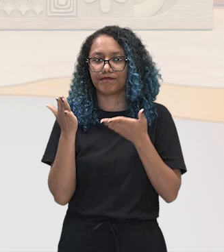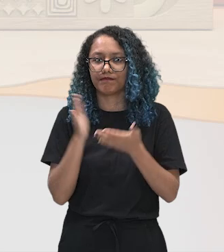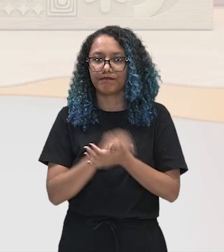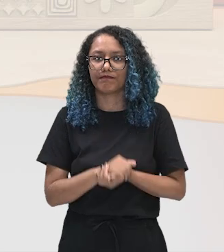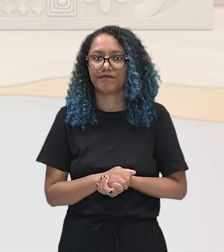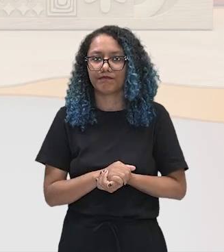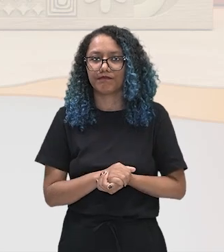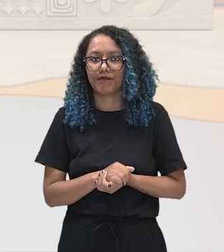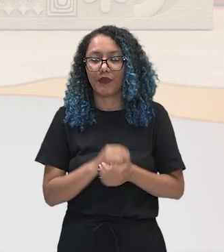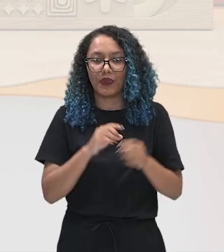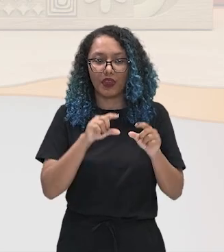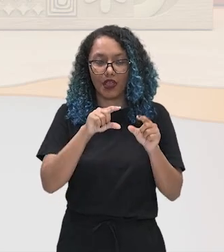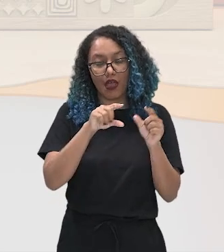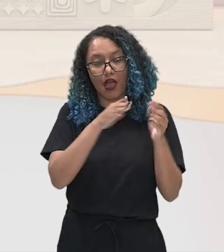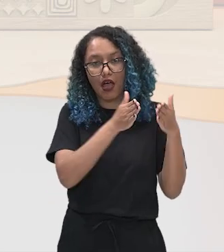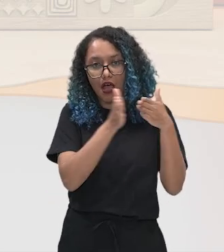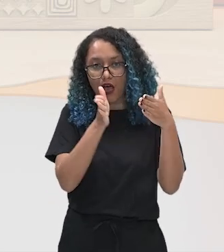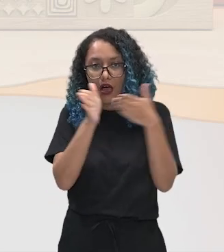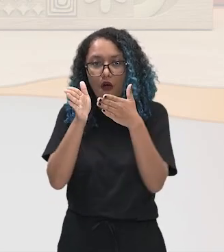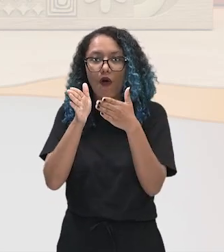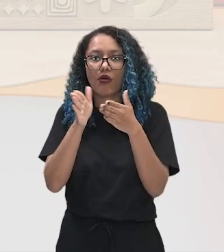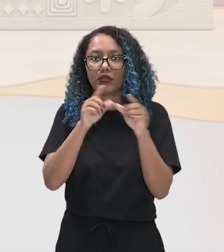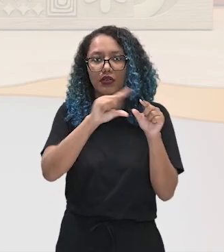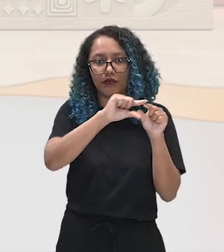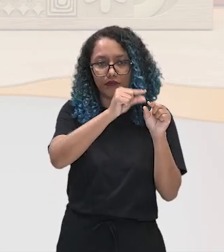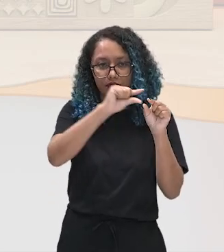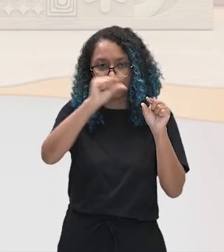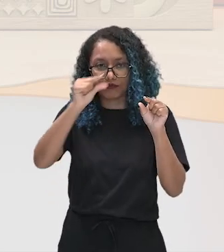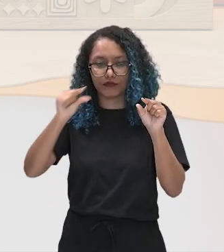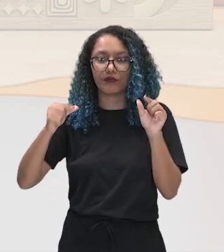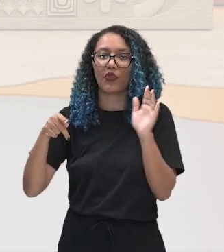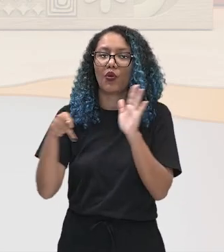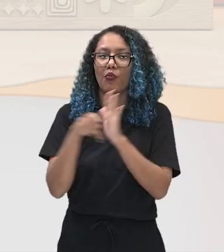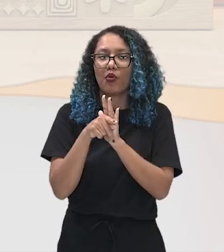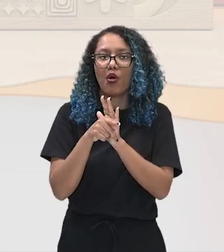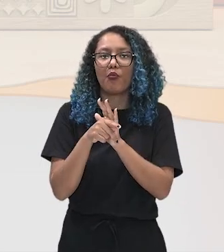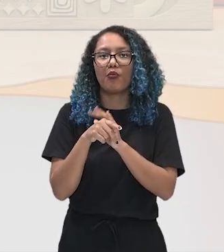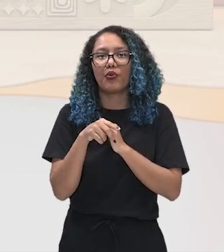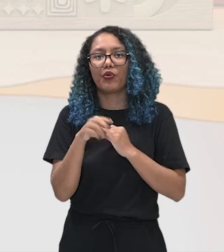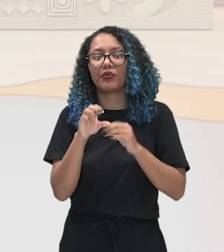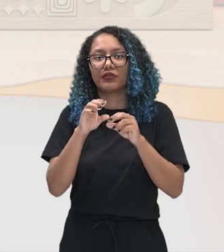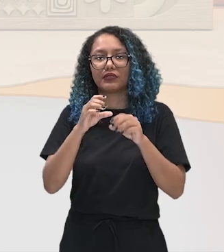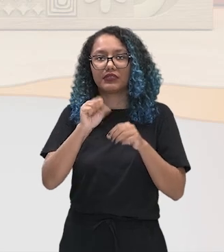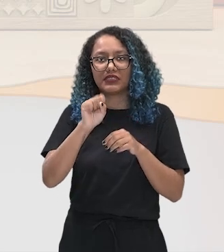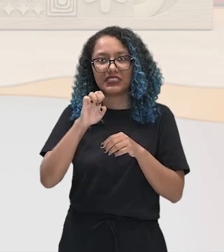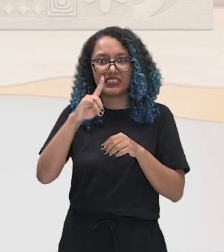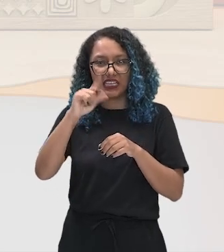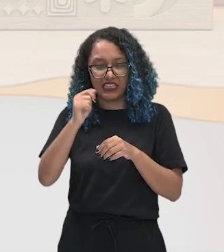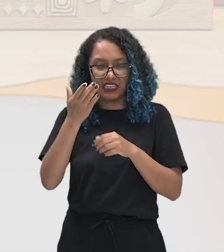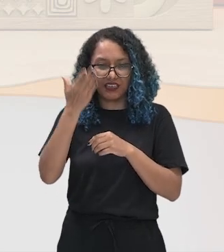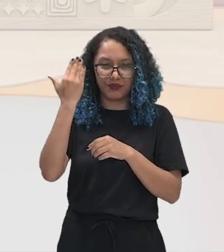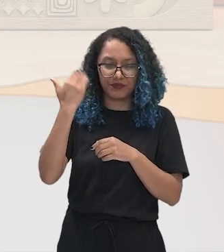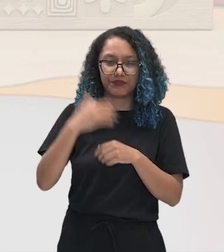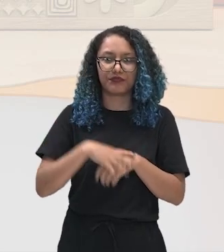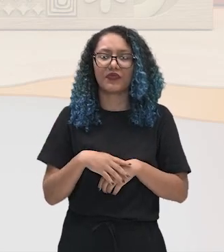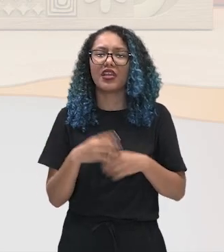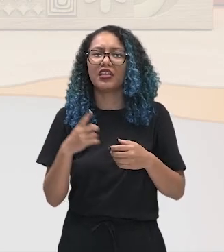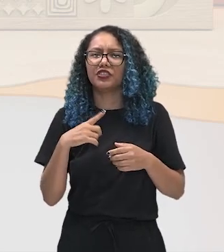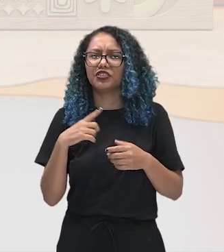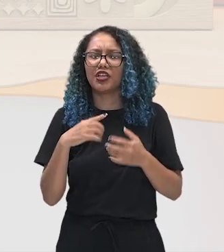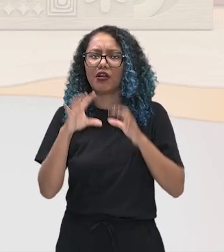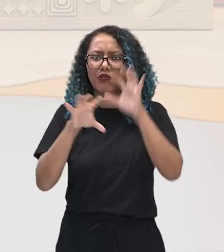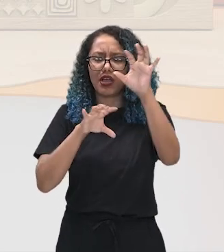Seda Antiga era uma grande estrada que conectava lugares distantes como China